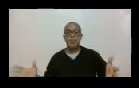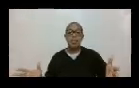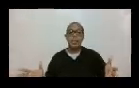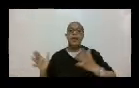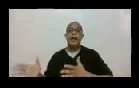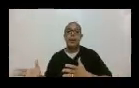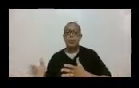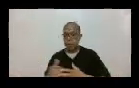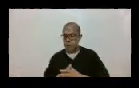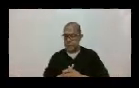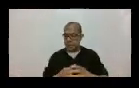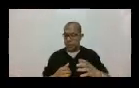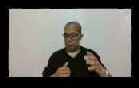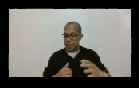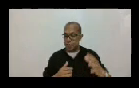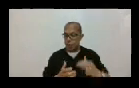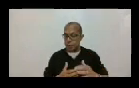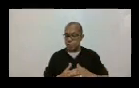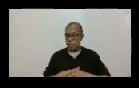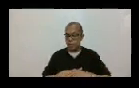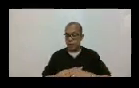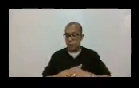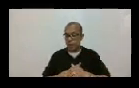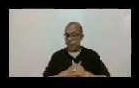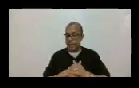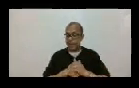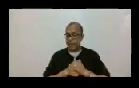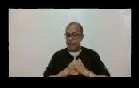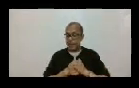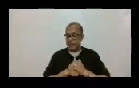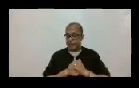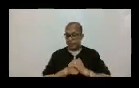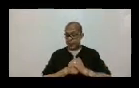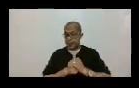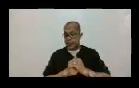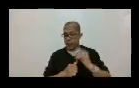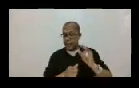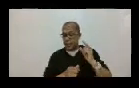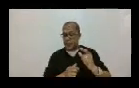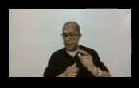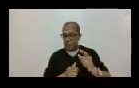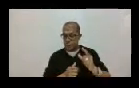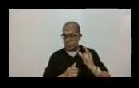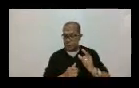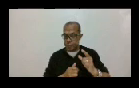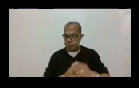metade das cidades com mais de 1 milhão era europeias eu peço hoje vocês vão ver no mapa que apenas